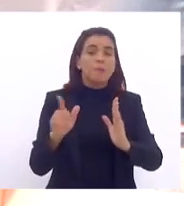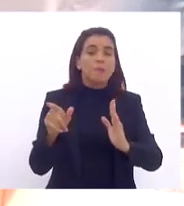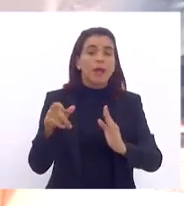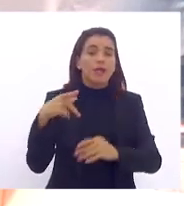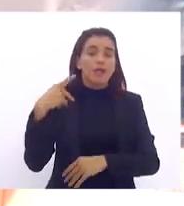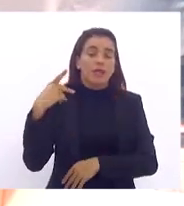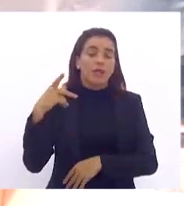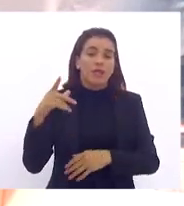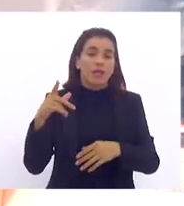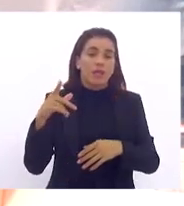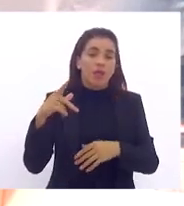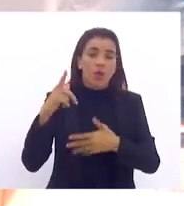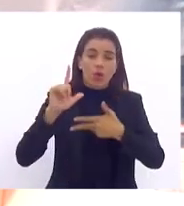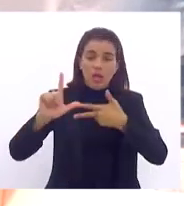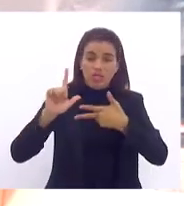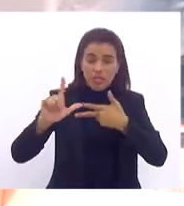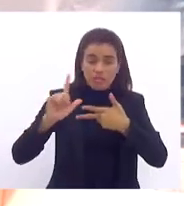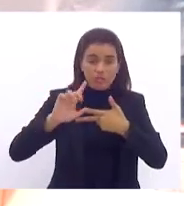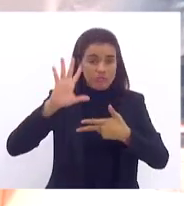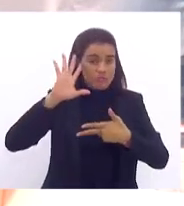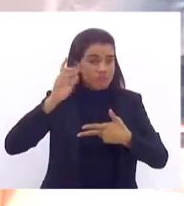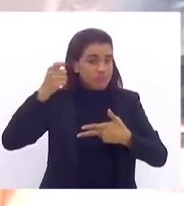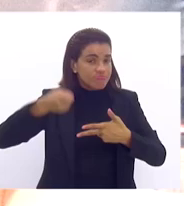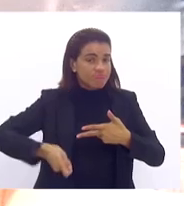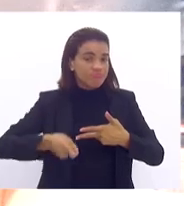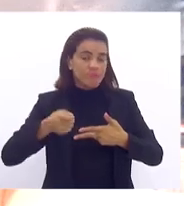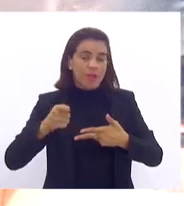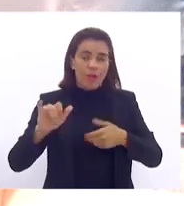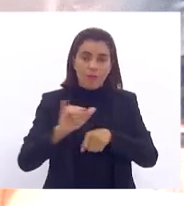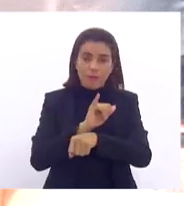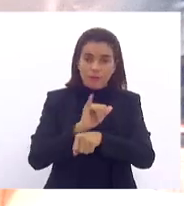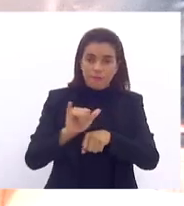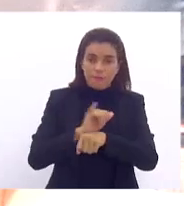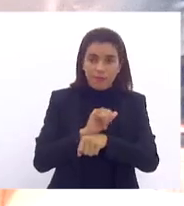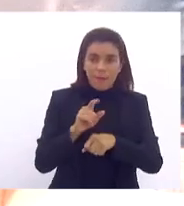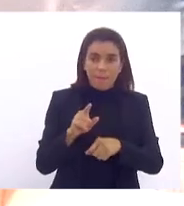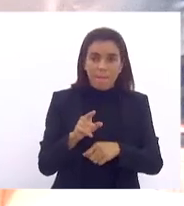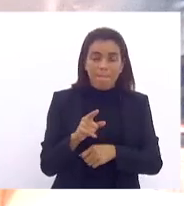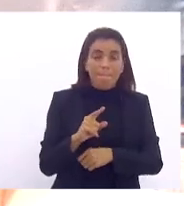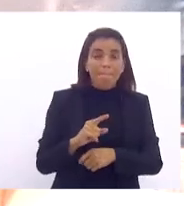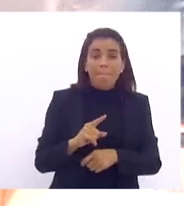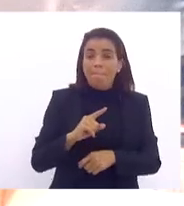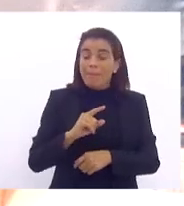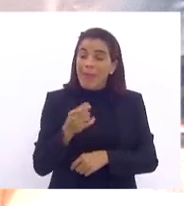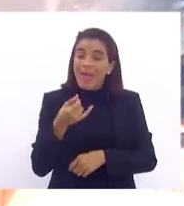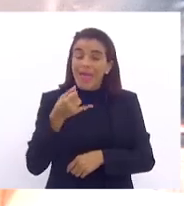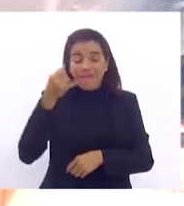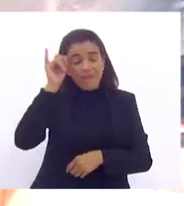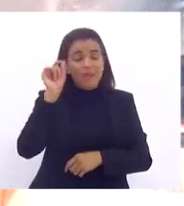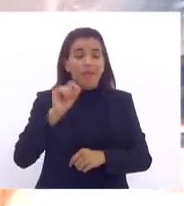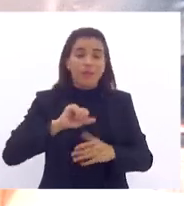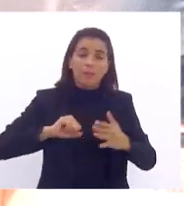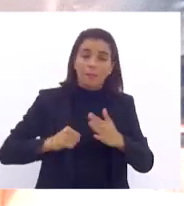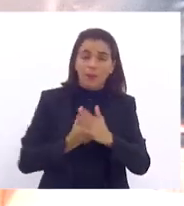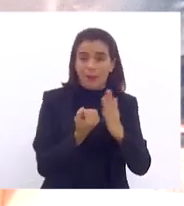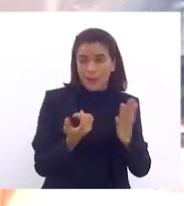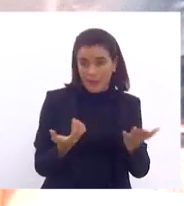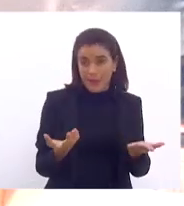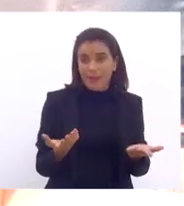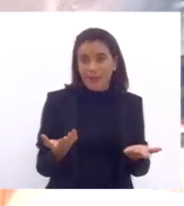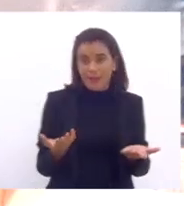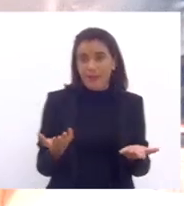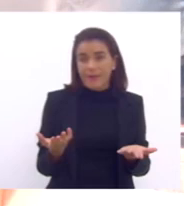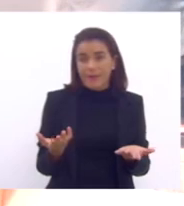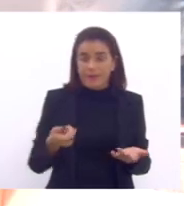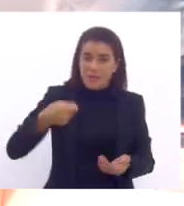legislativo efetivamente delibere sobre alguma questão seriam todas medidas menos restritivas e menos e menos e